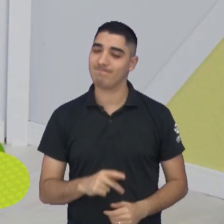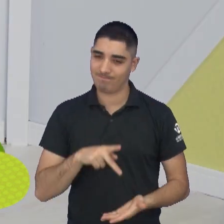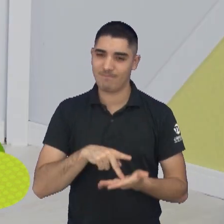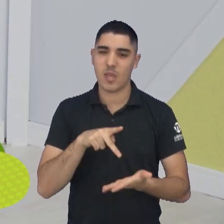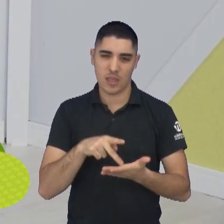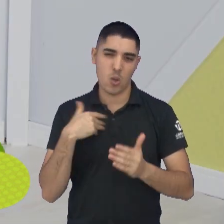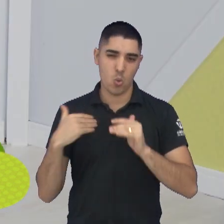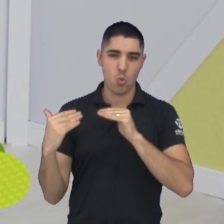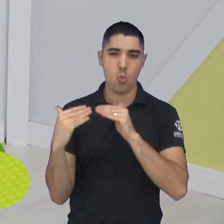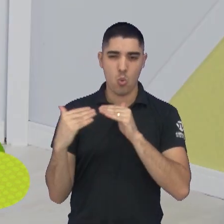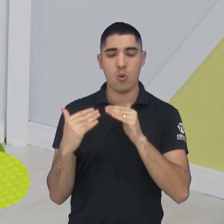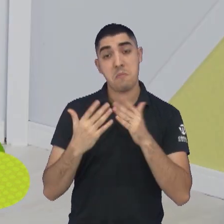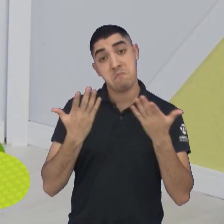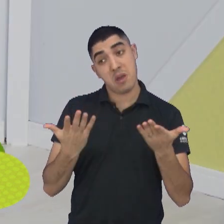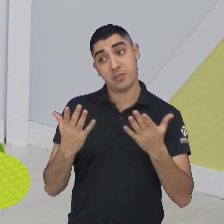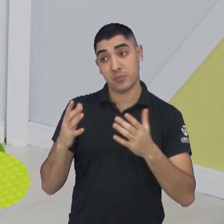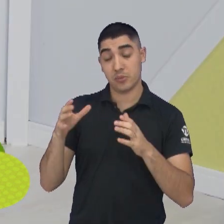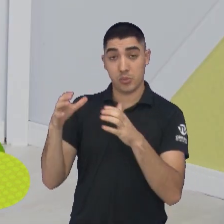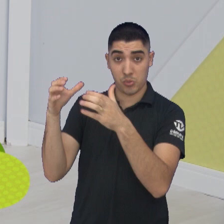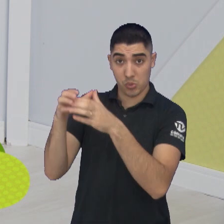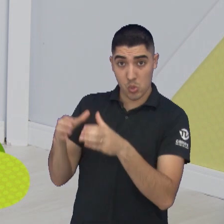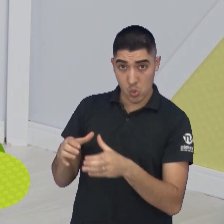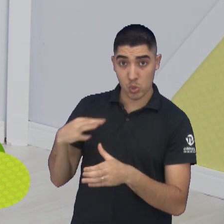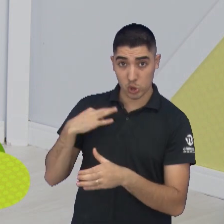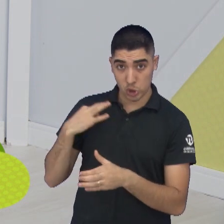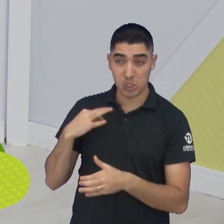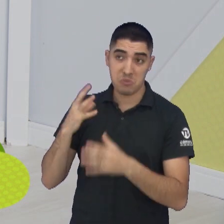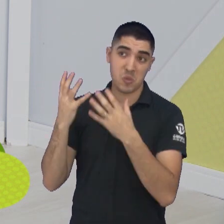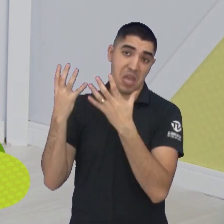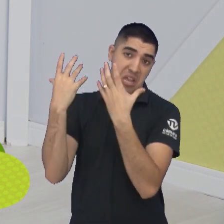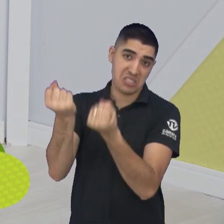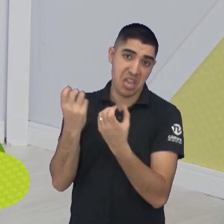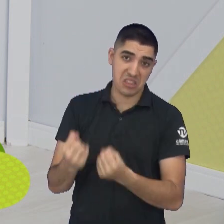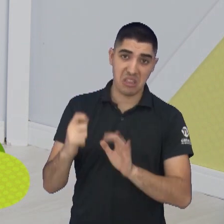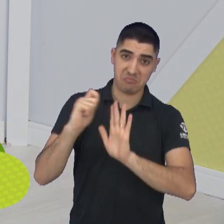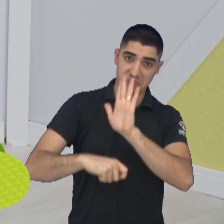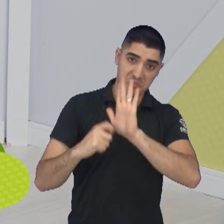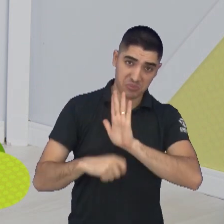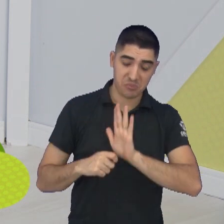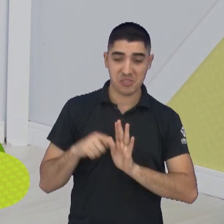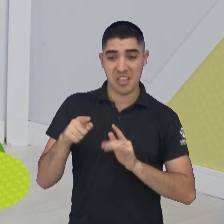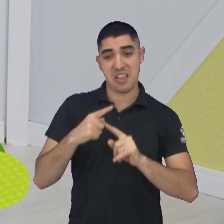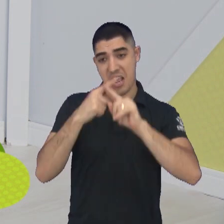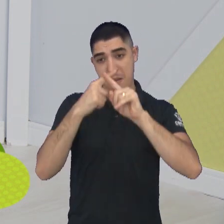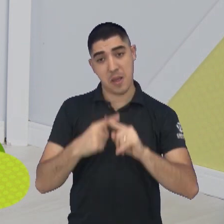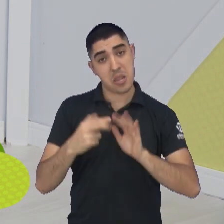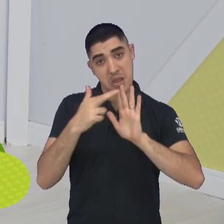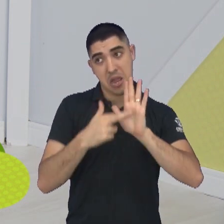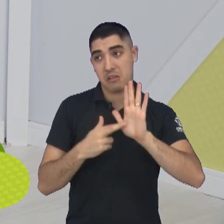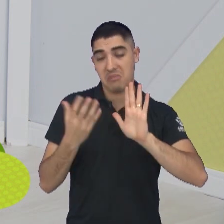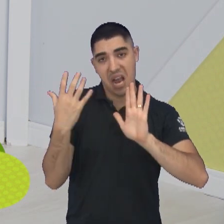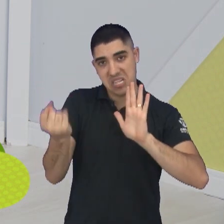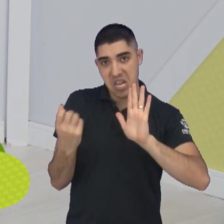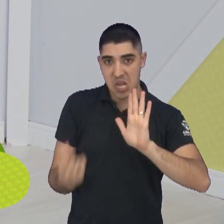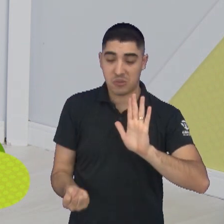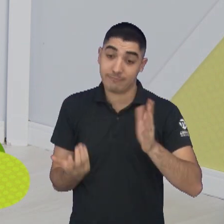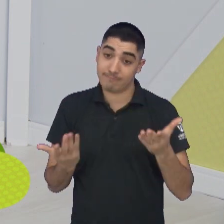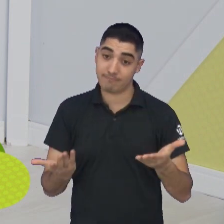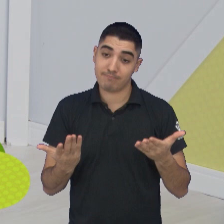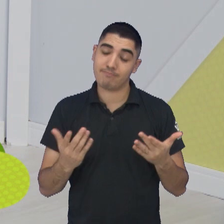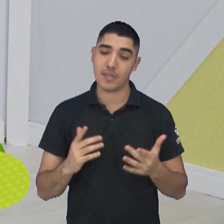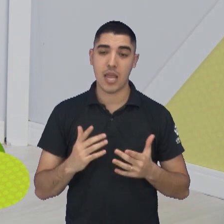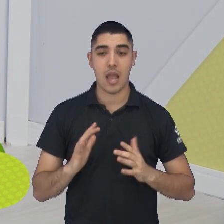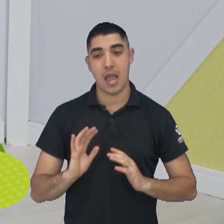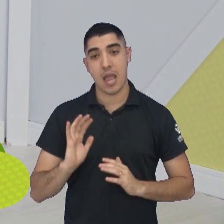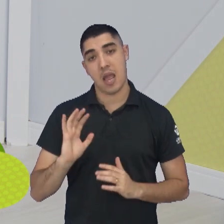legal não, mas os clubes assinaram quando for iniciar o campeonato, né? Definindo as equipes e tudo mais, faz parte da vida,